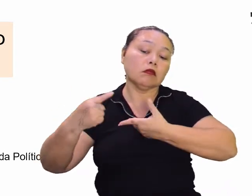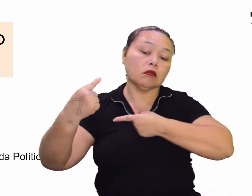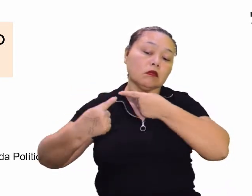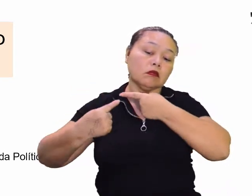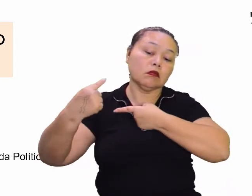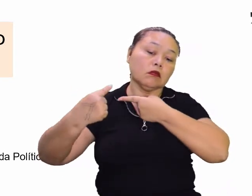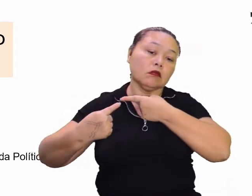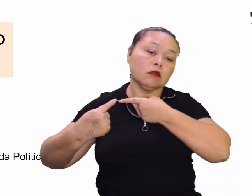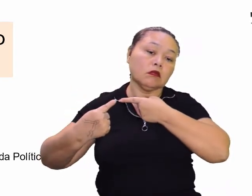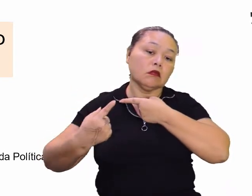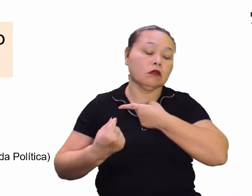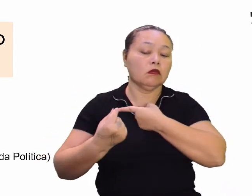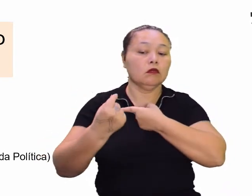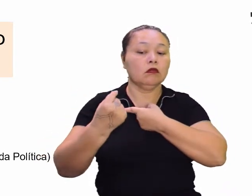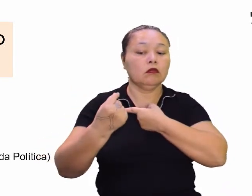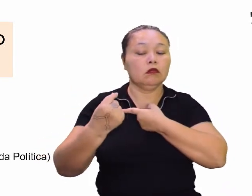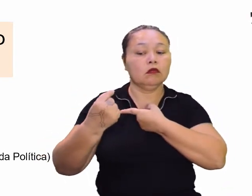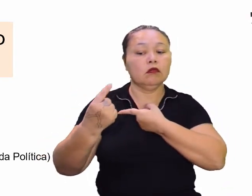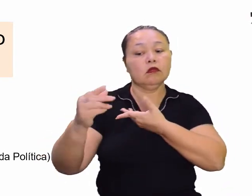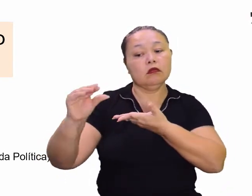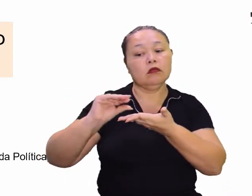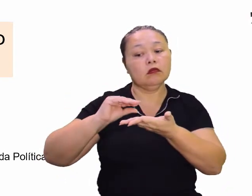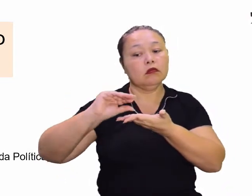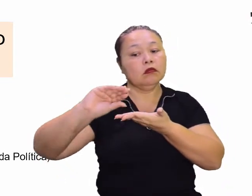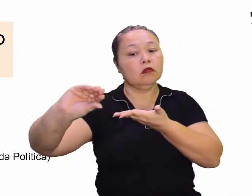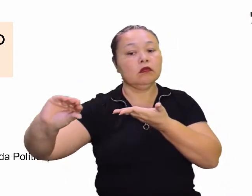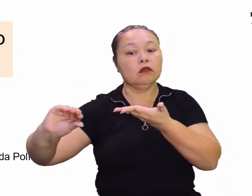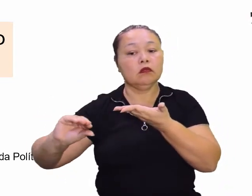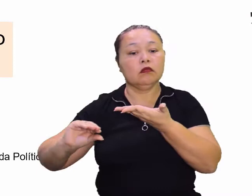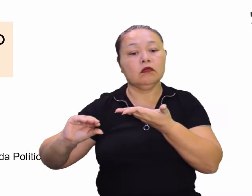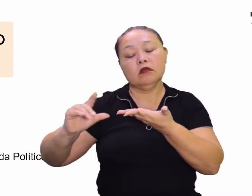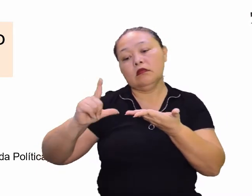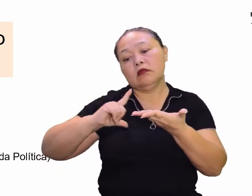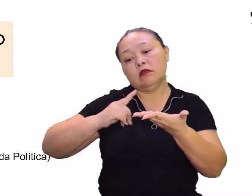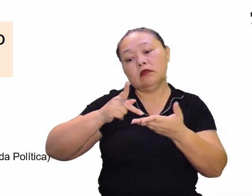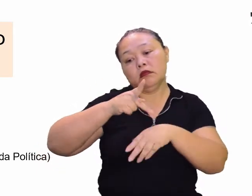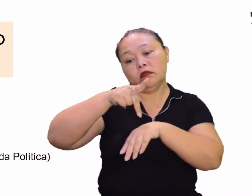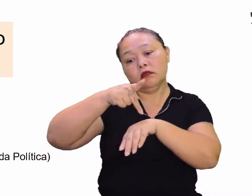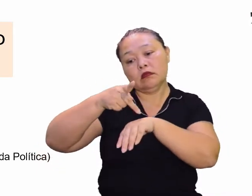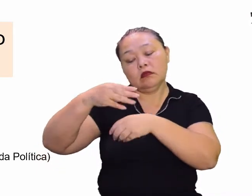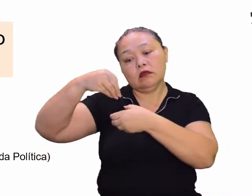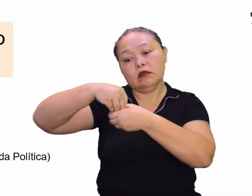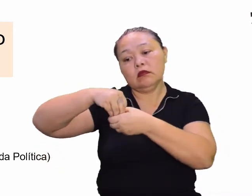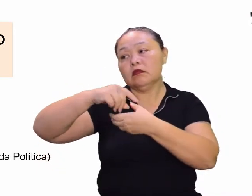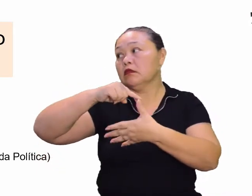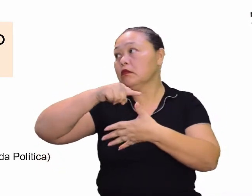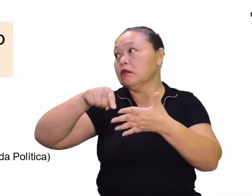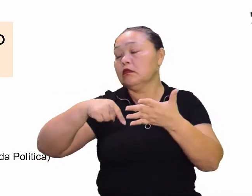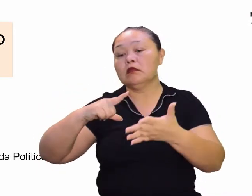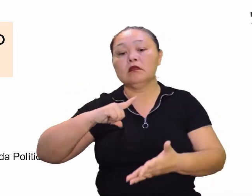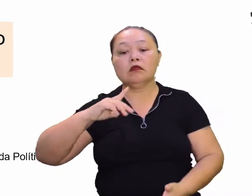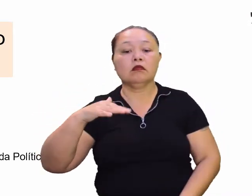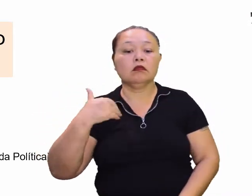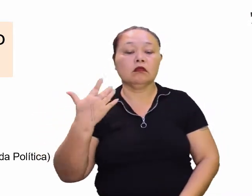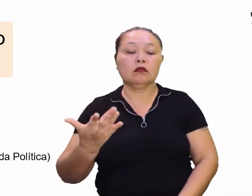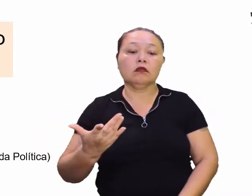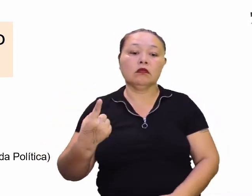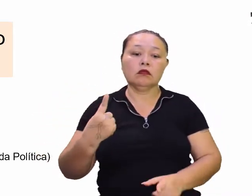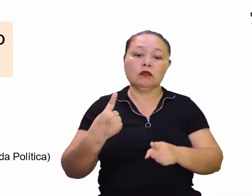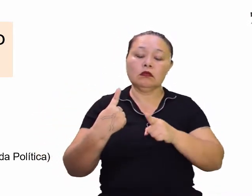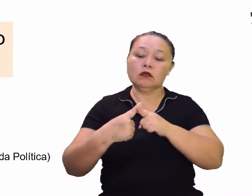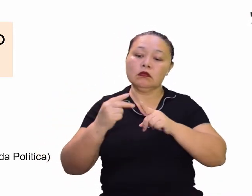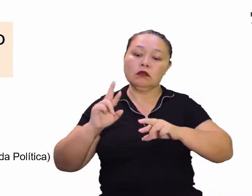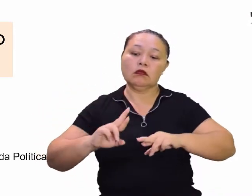Política, econômica, financeira entre esses países. E aí, por que